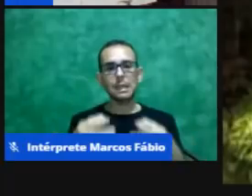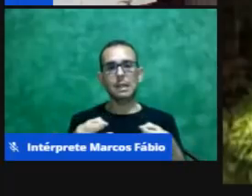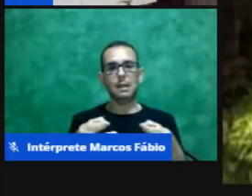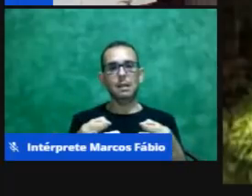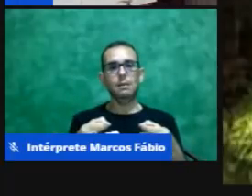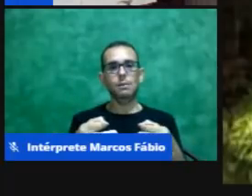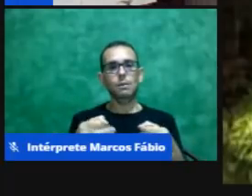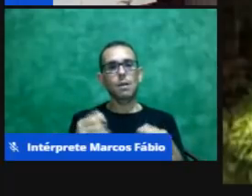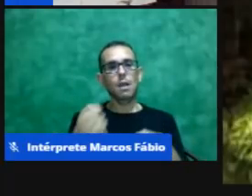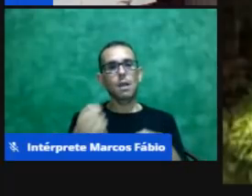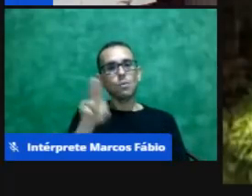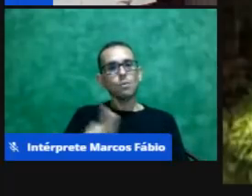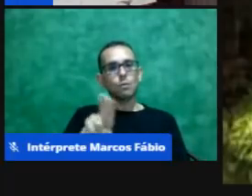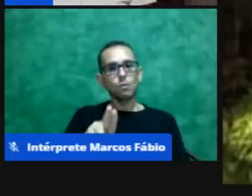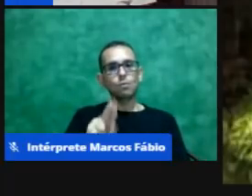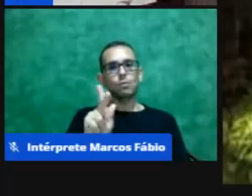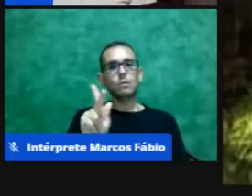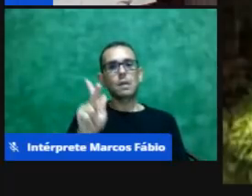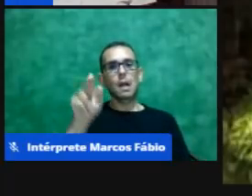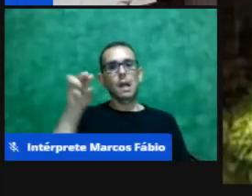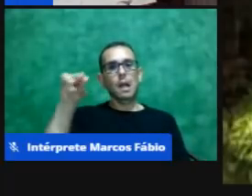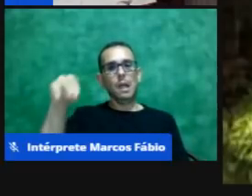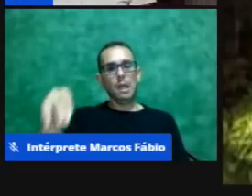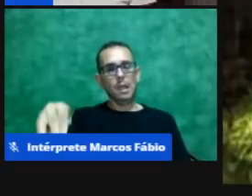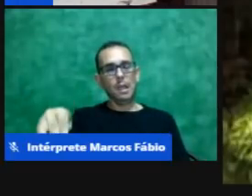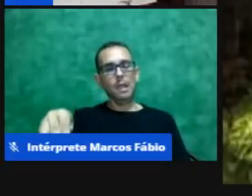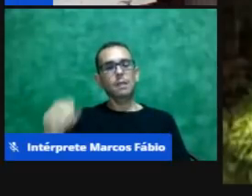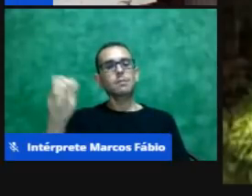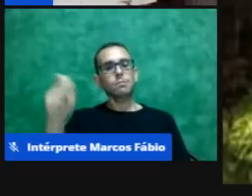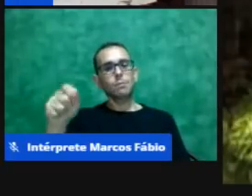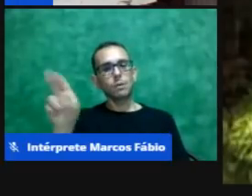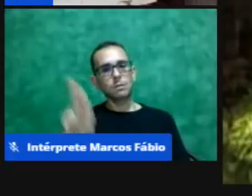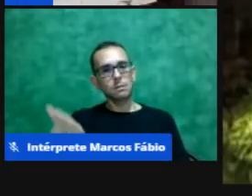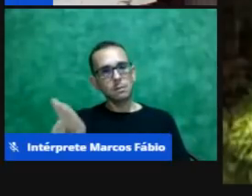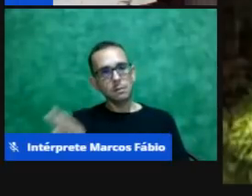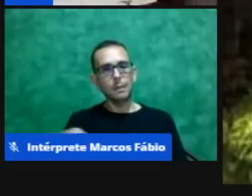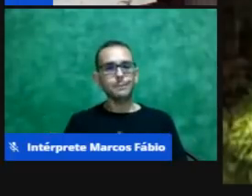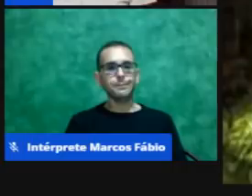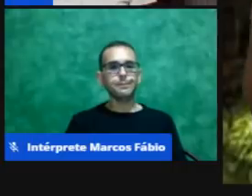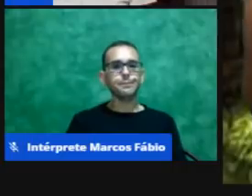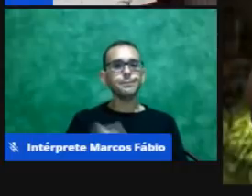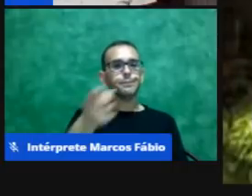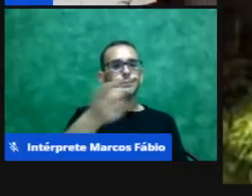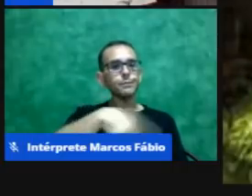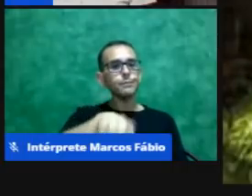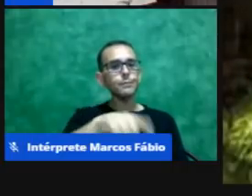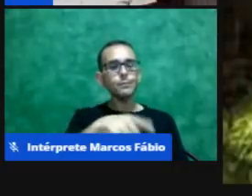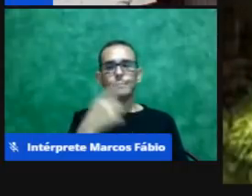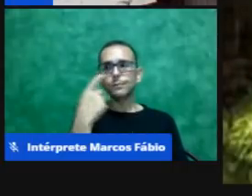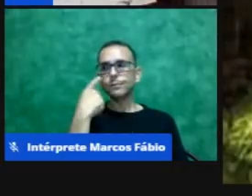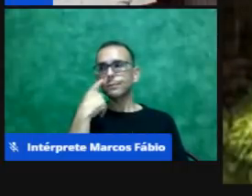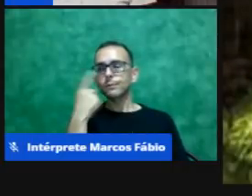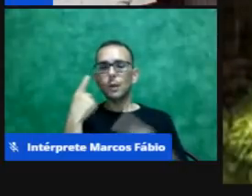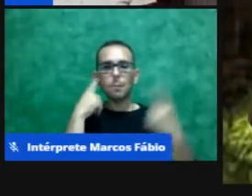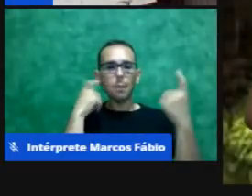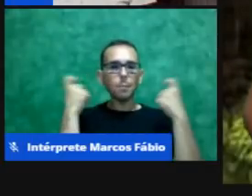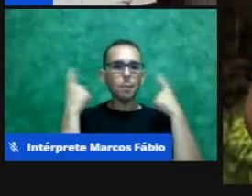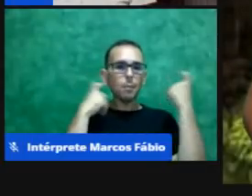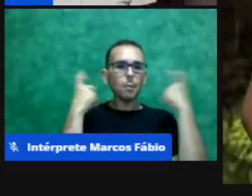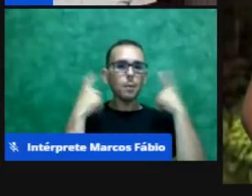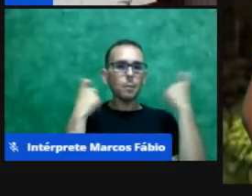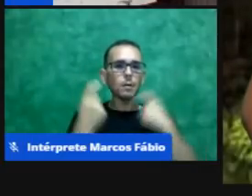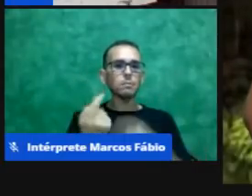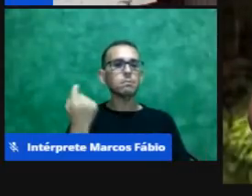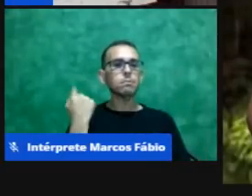utilizo o KineMaster, né, para edição. E assim, vocês podem estar ouvindo algum barulho no fundo agora, por